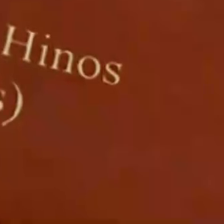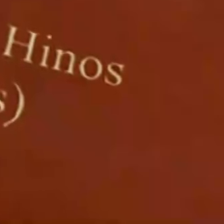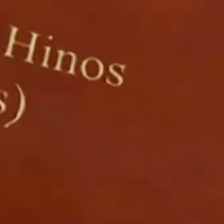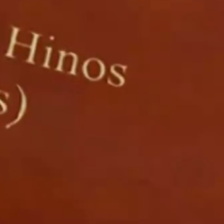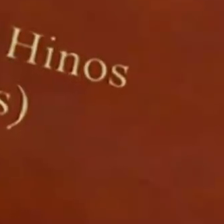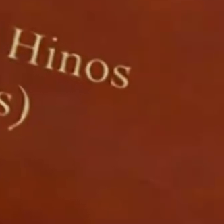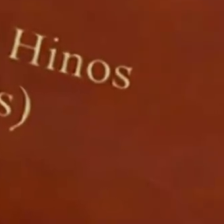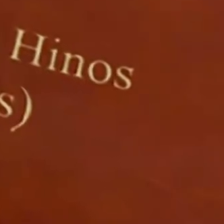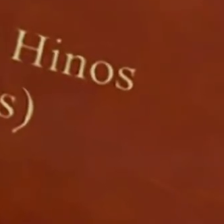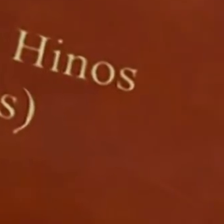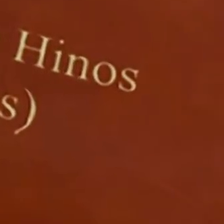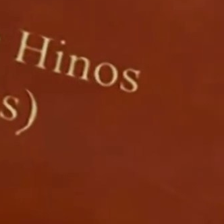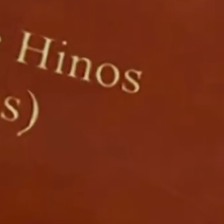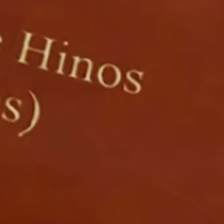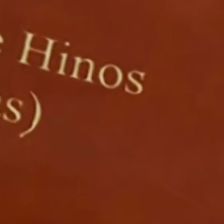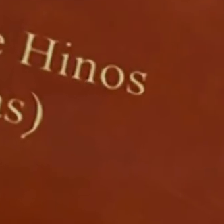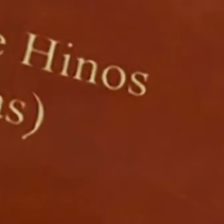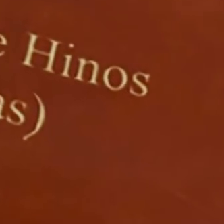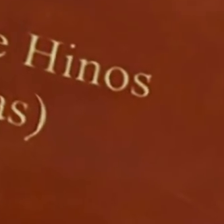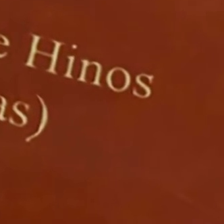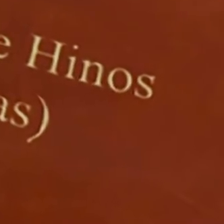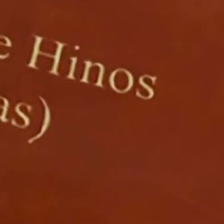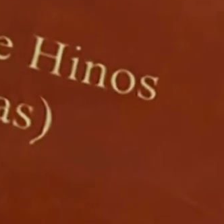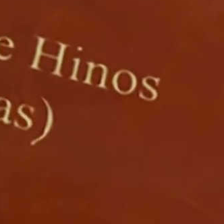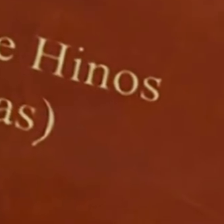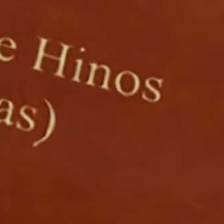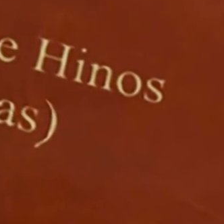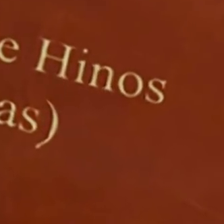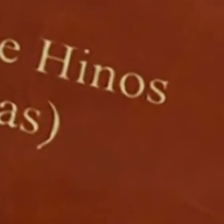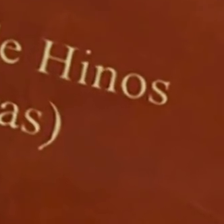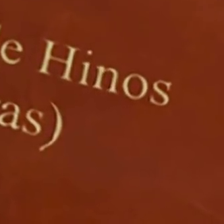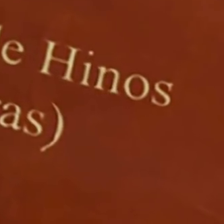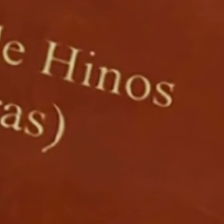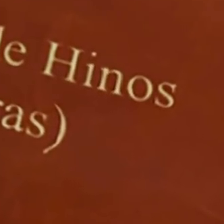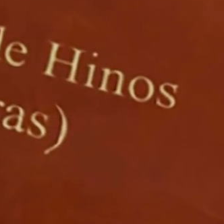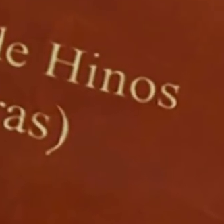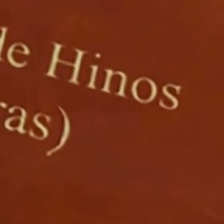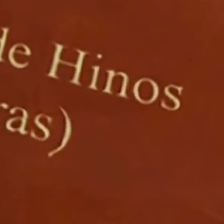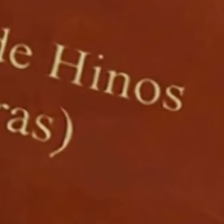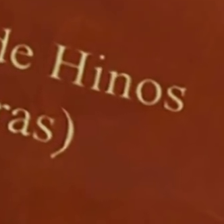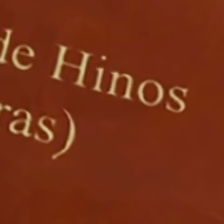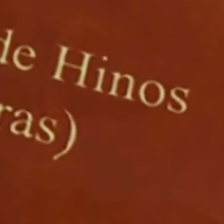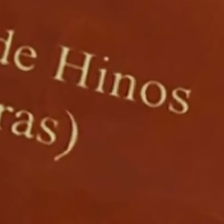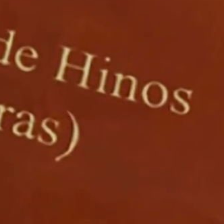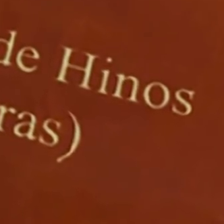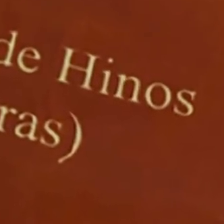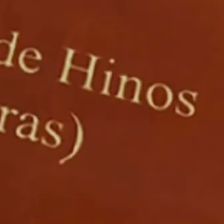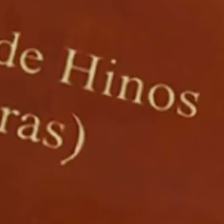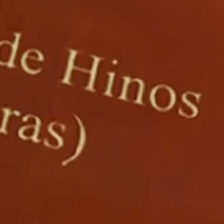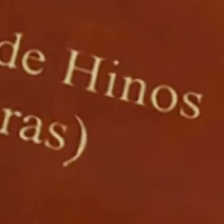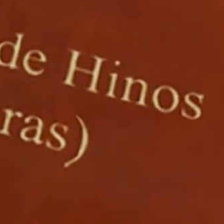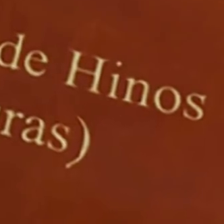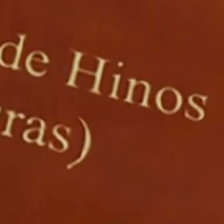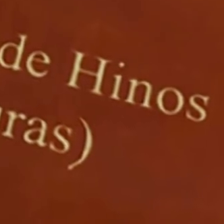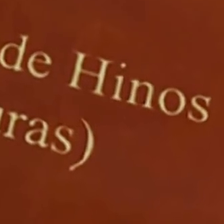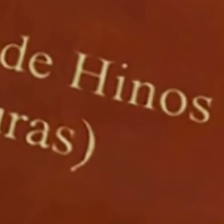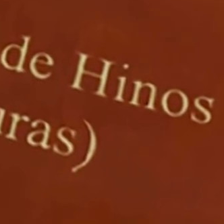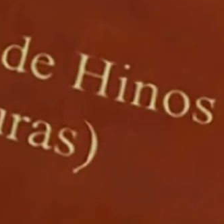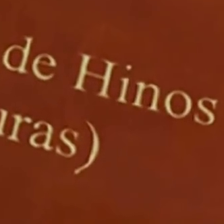ti. Hoje nada quero te pedir. Recebe